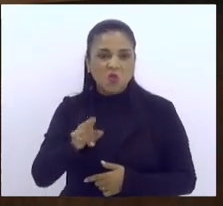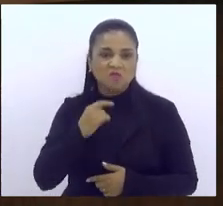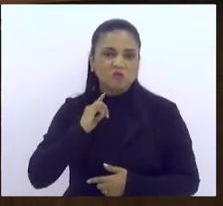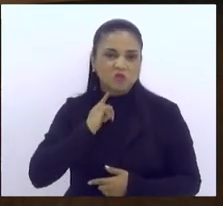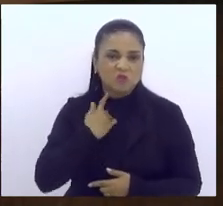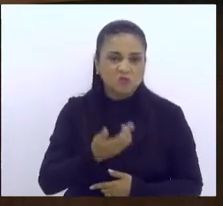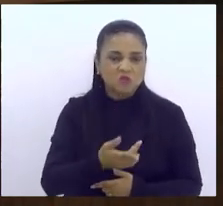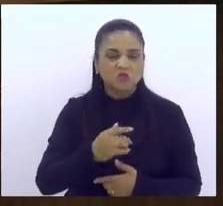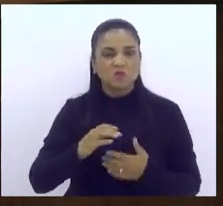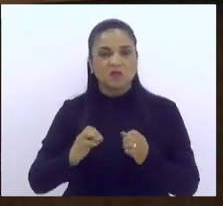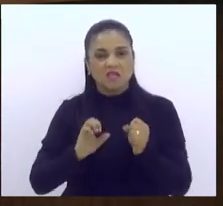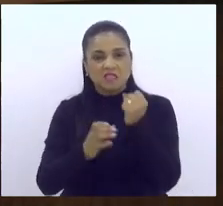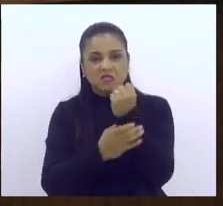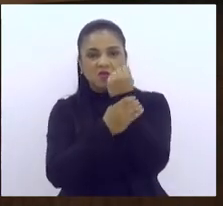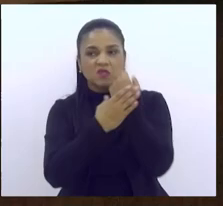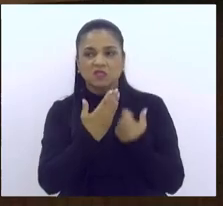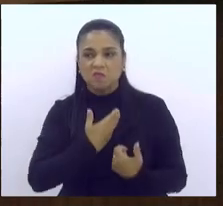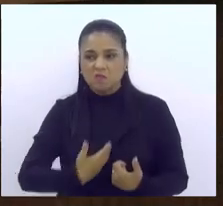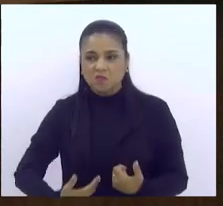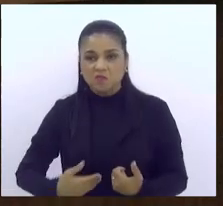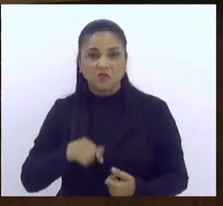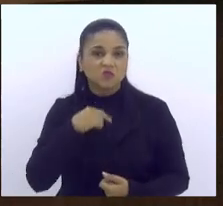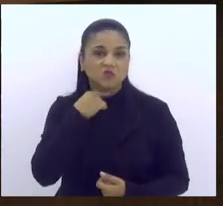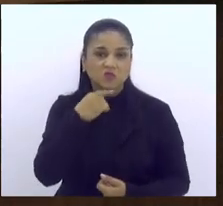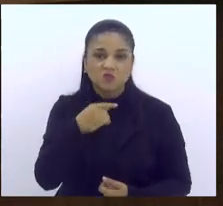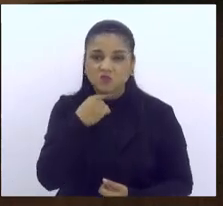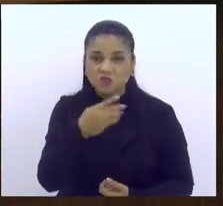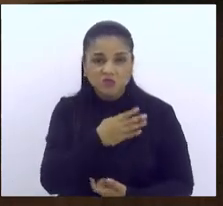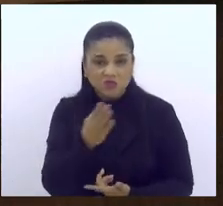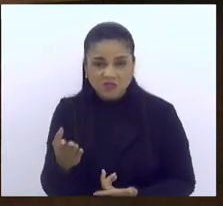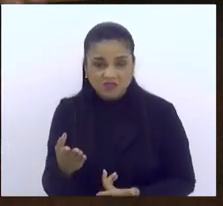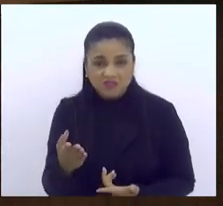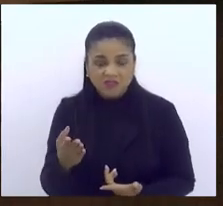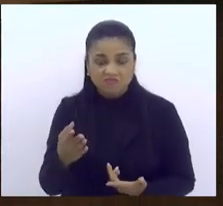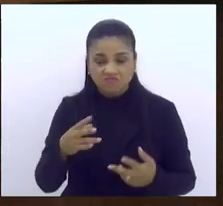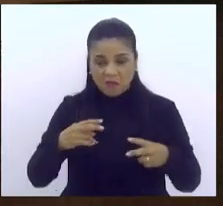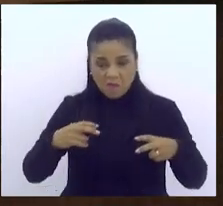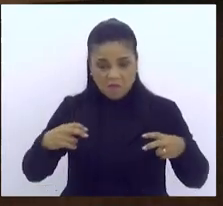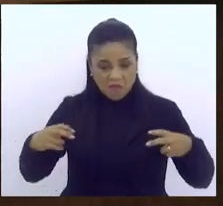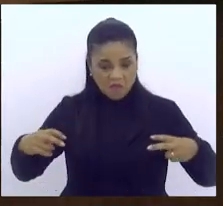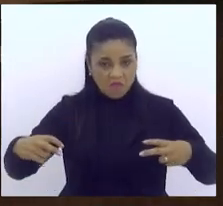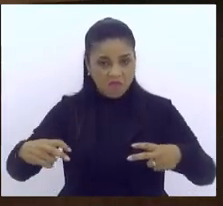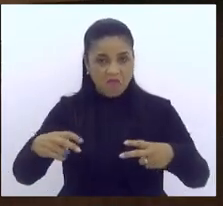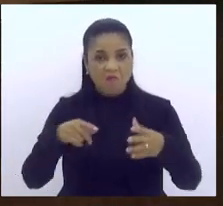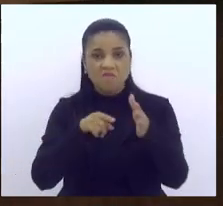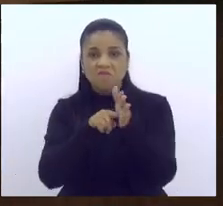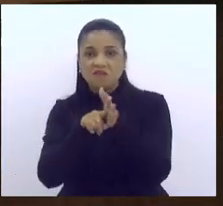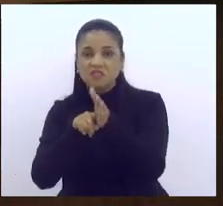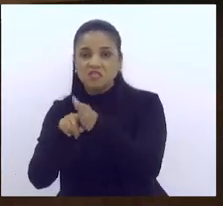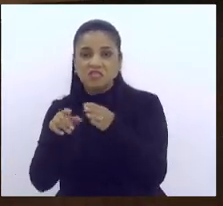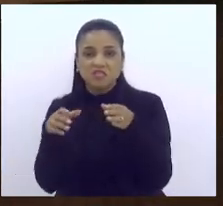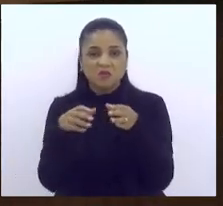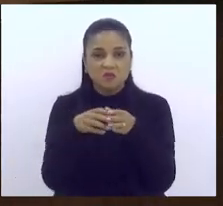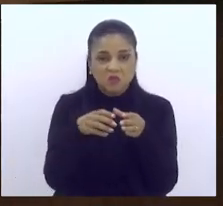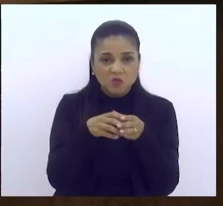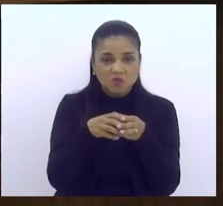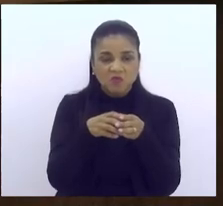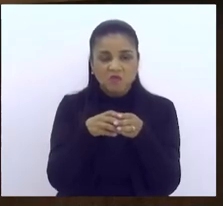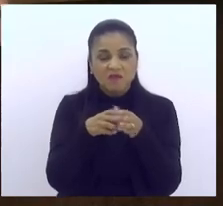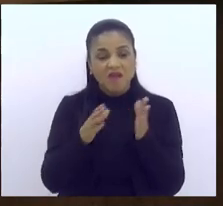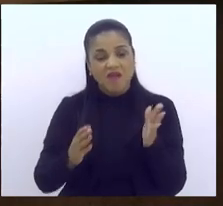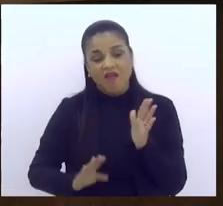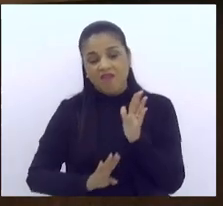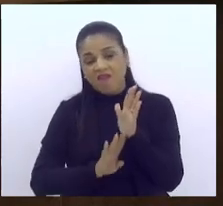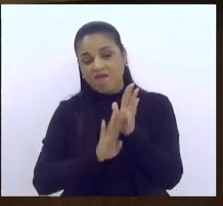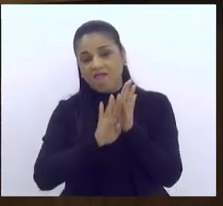da segurança pública, e não adianta o entorno dele ficar fazendo pesquisazinha para dizer e inflar o ego dele que ele